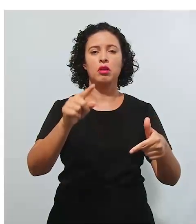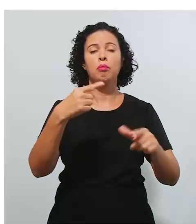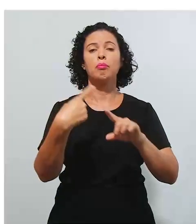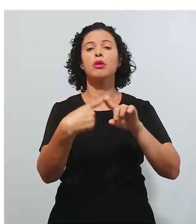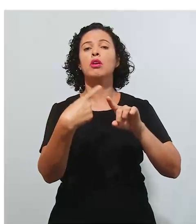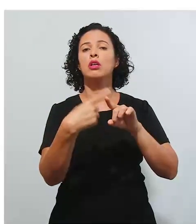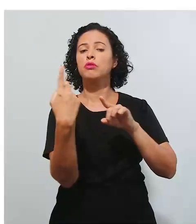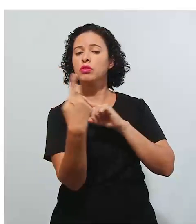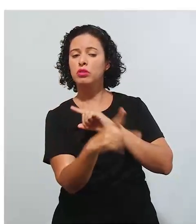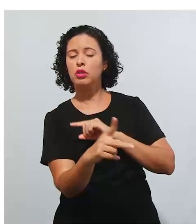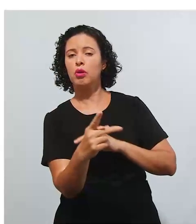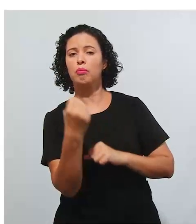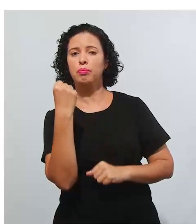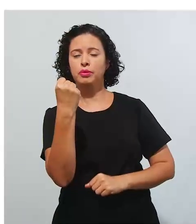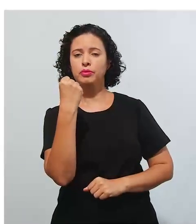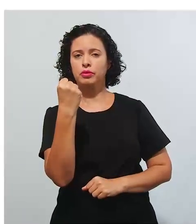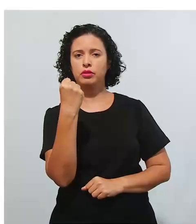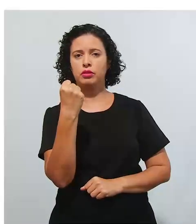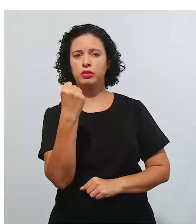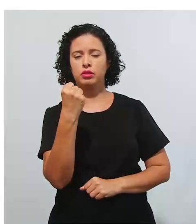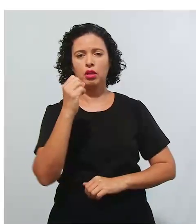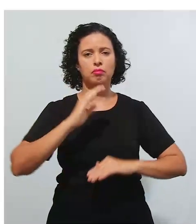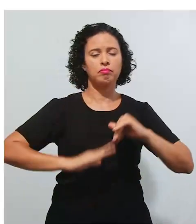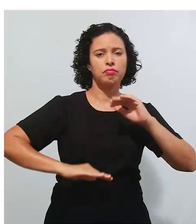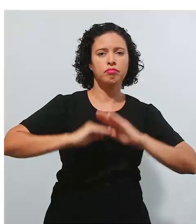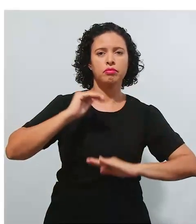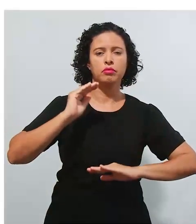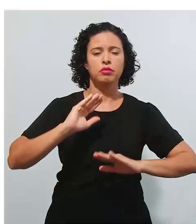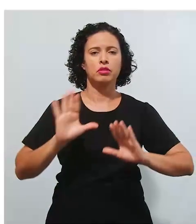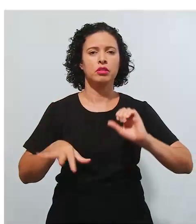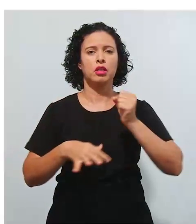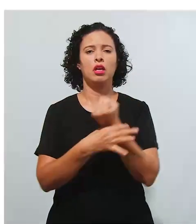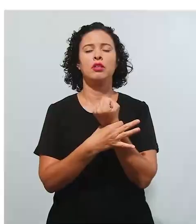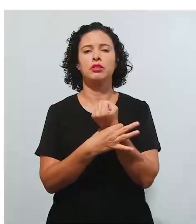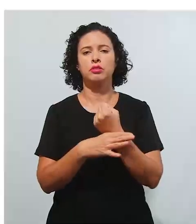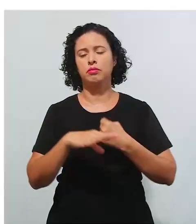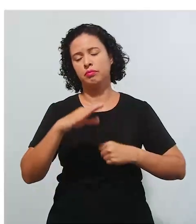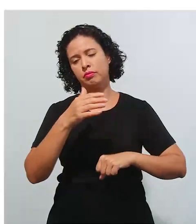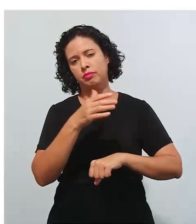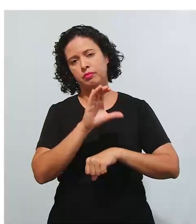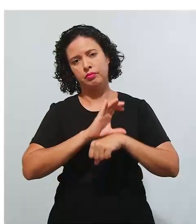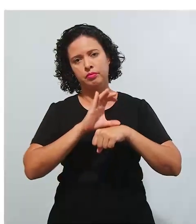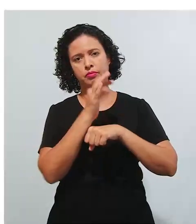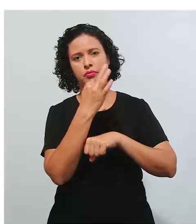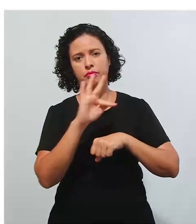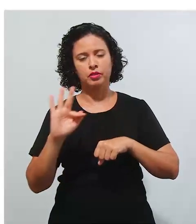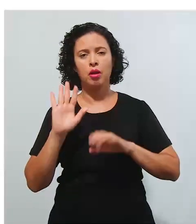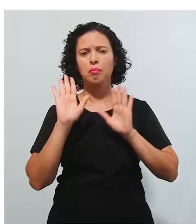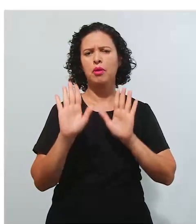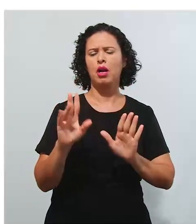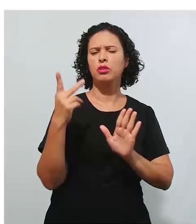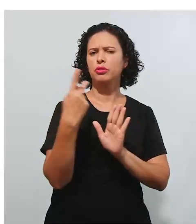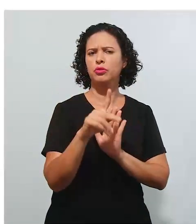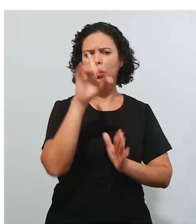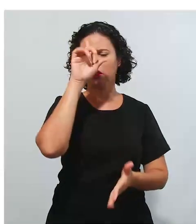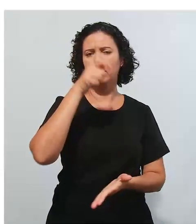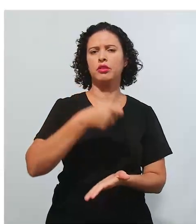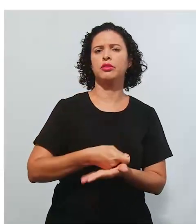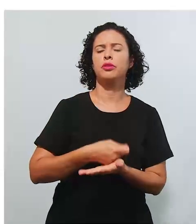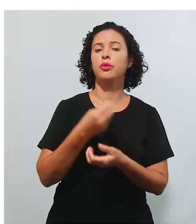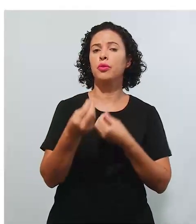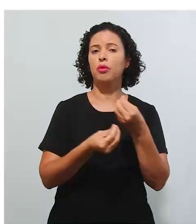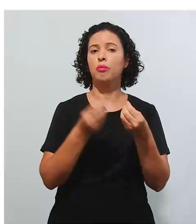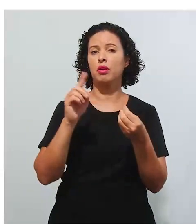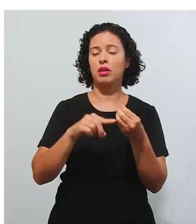poder e à sua autonomia garantidos pela Constituição Federal. Porém, suas decisões são tomadas a partir